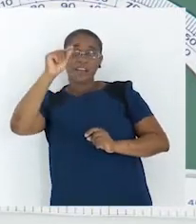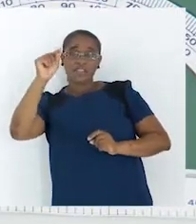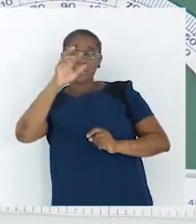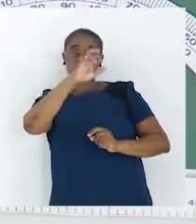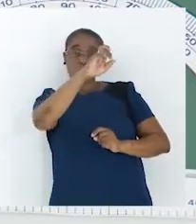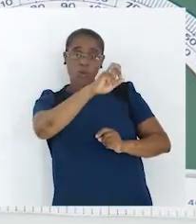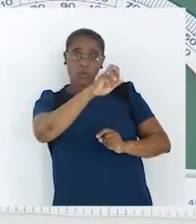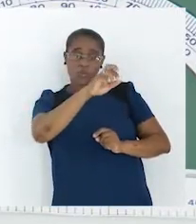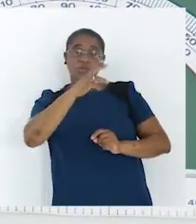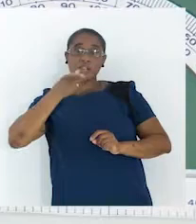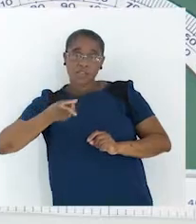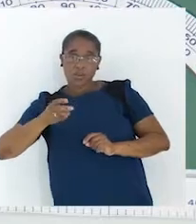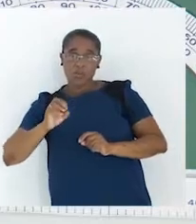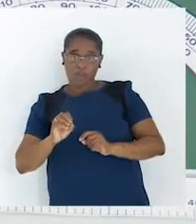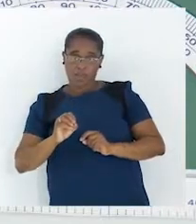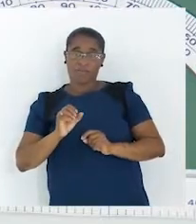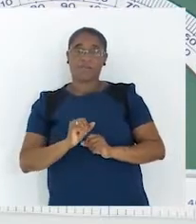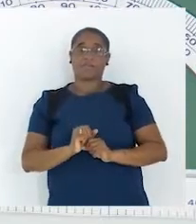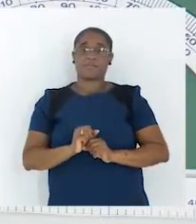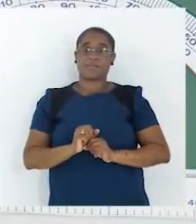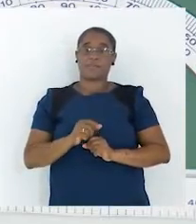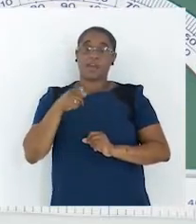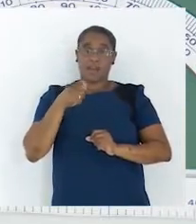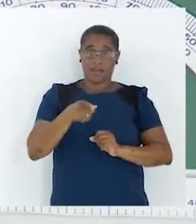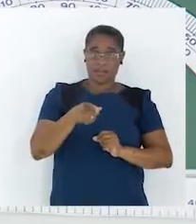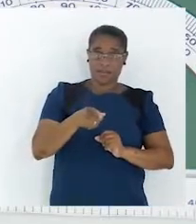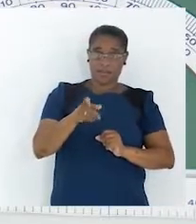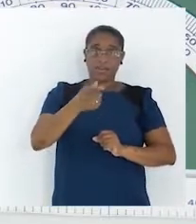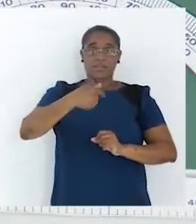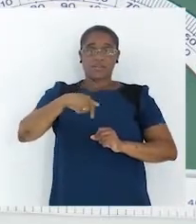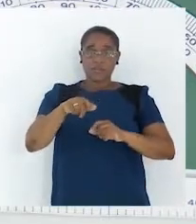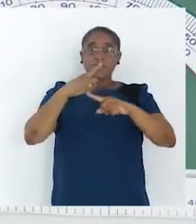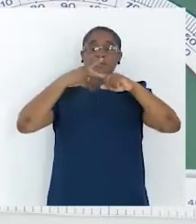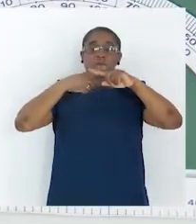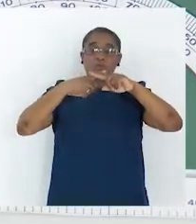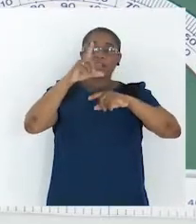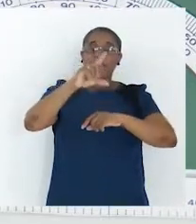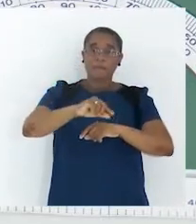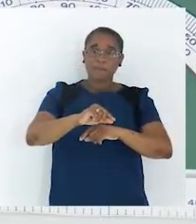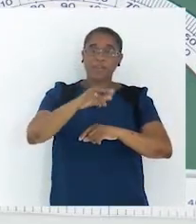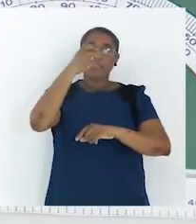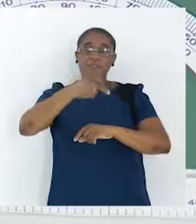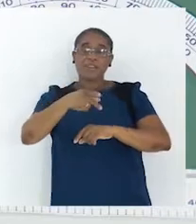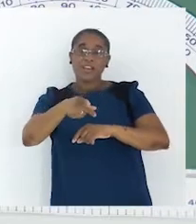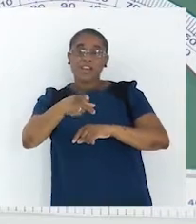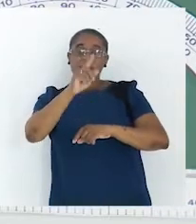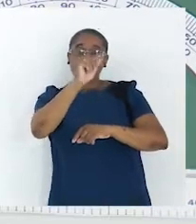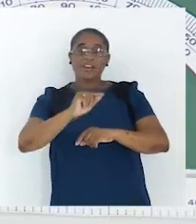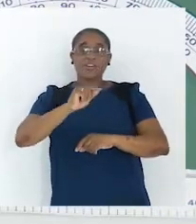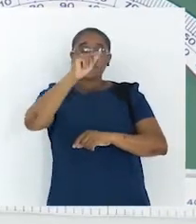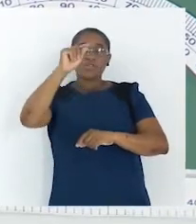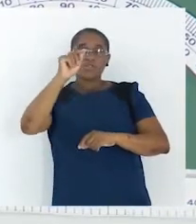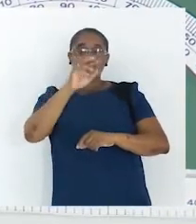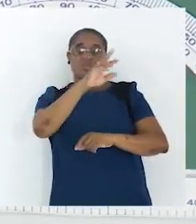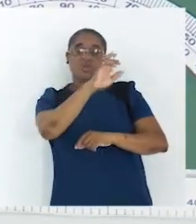oito de 90 aqui nós vamos multiplicar também ficamos com raízes índice